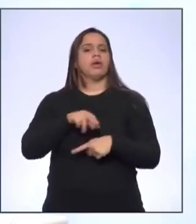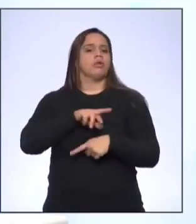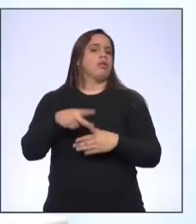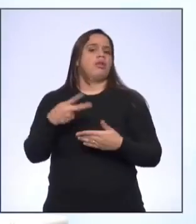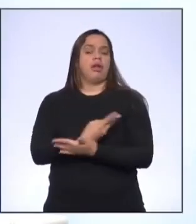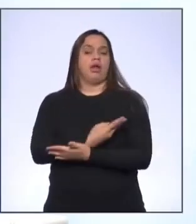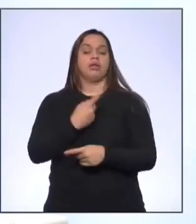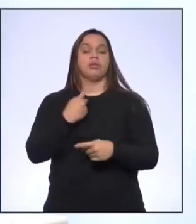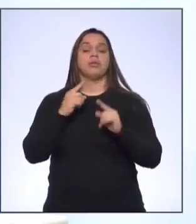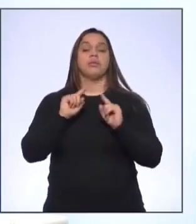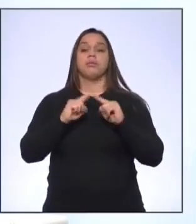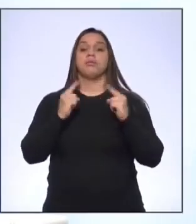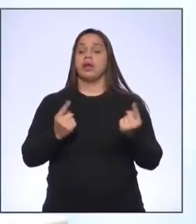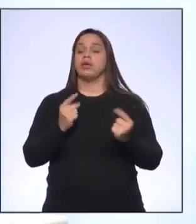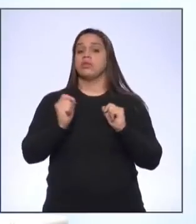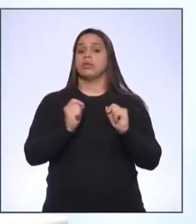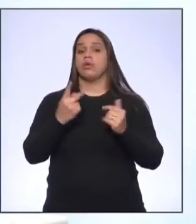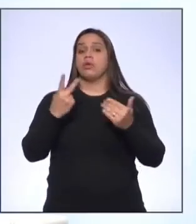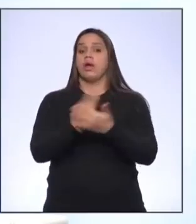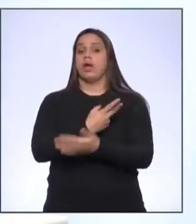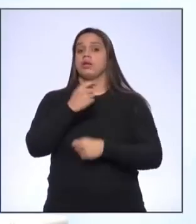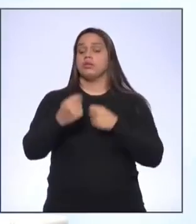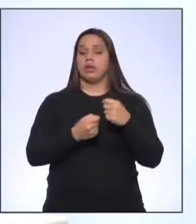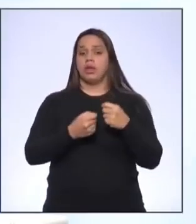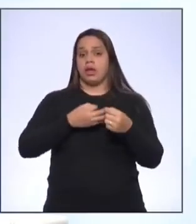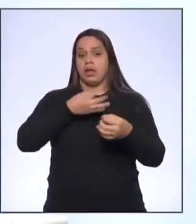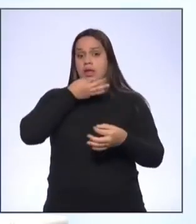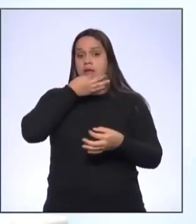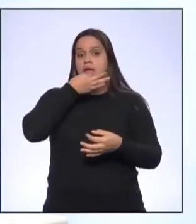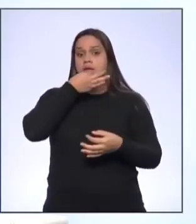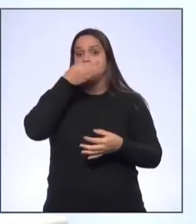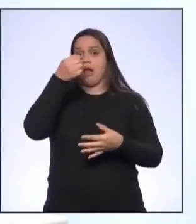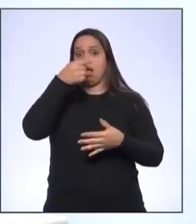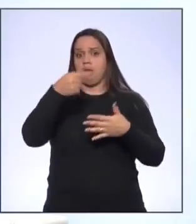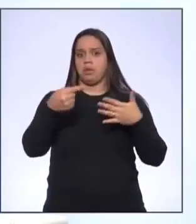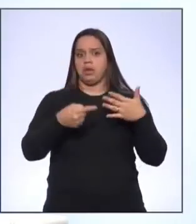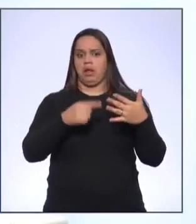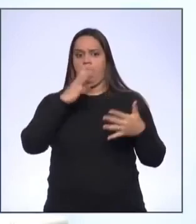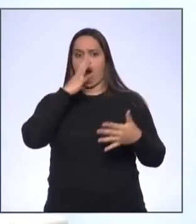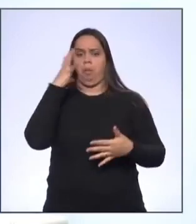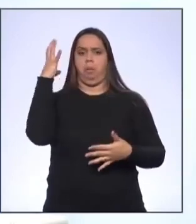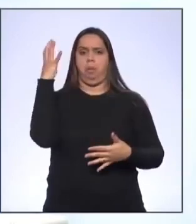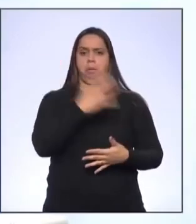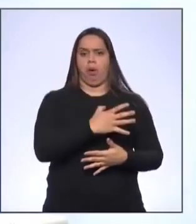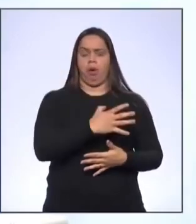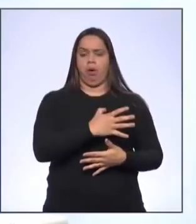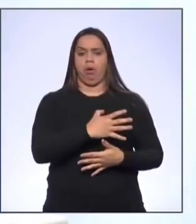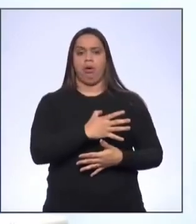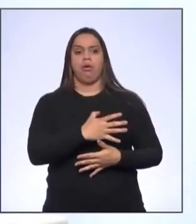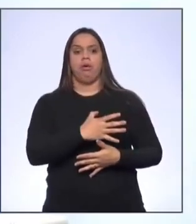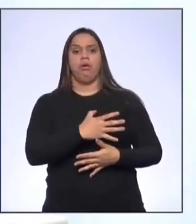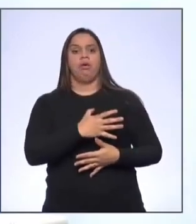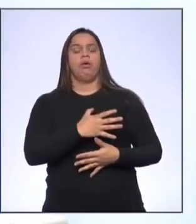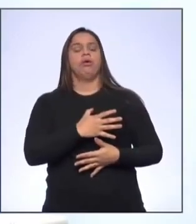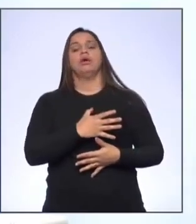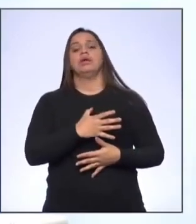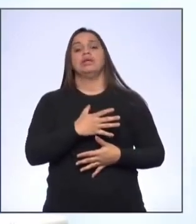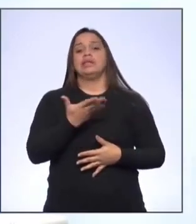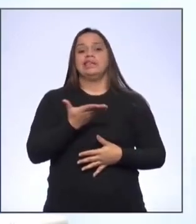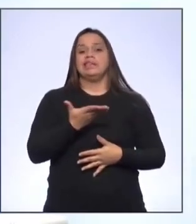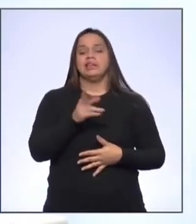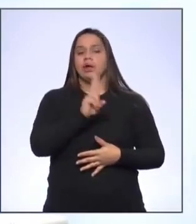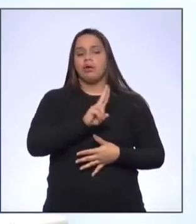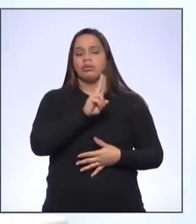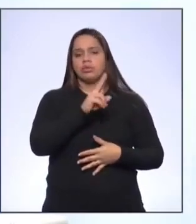nisso. Porém, o errado é argumentar ofendendo, partindo, saindo desse caminho. Desde que